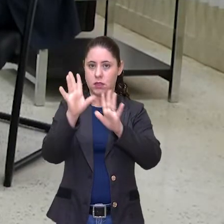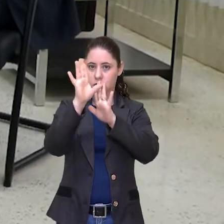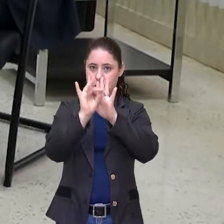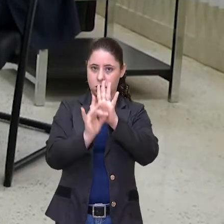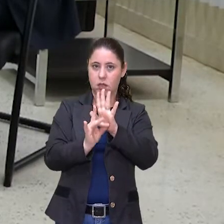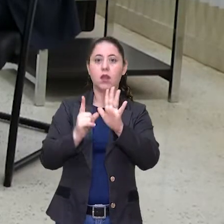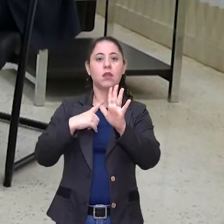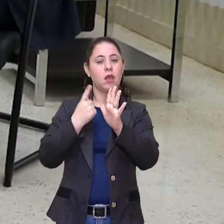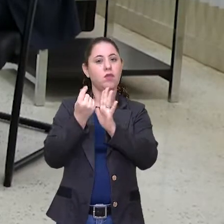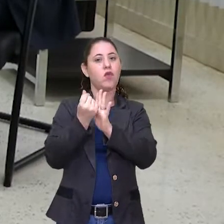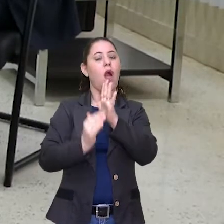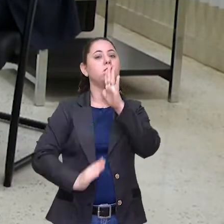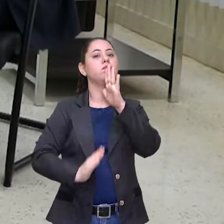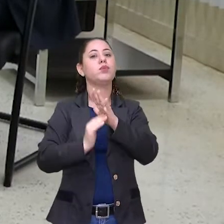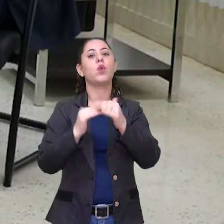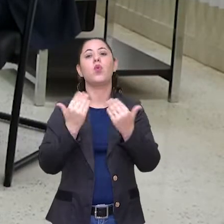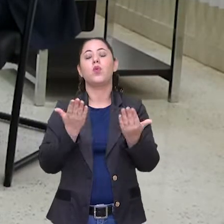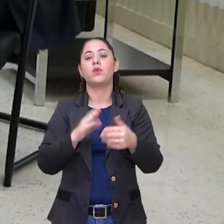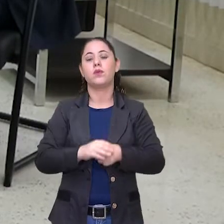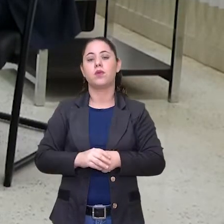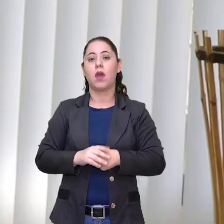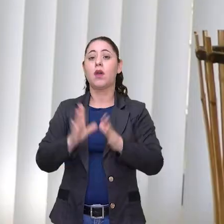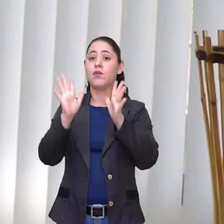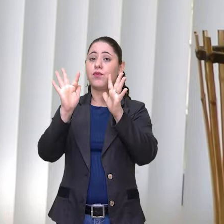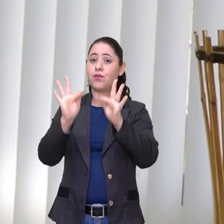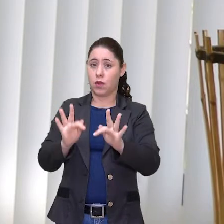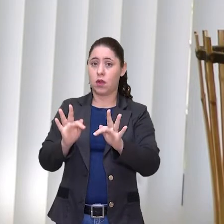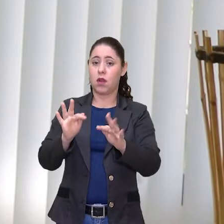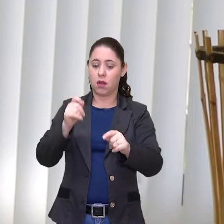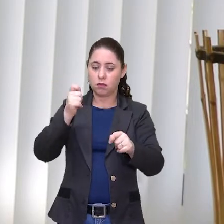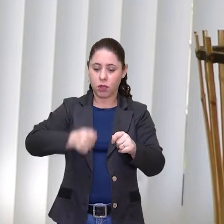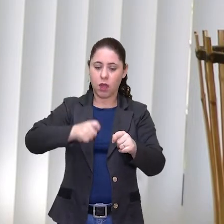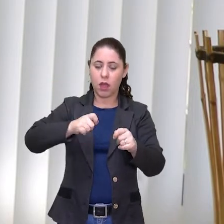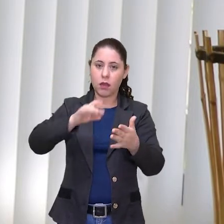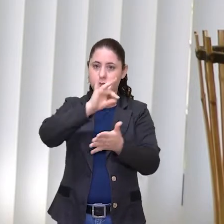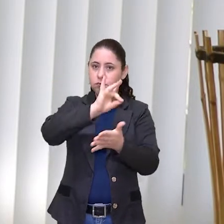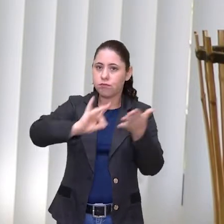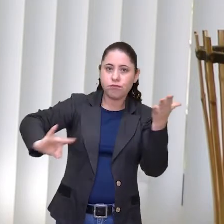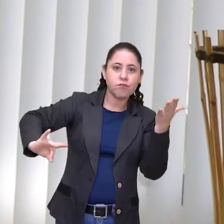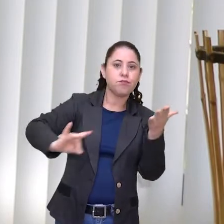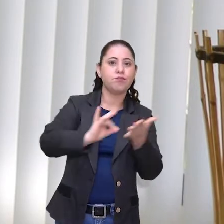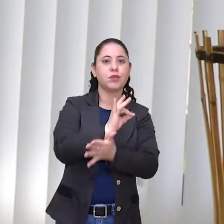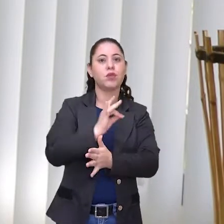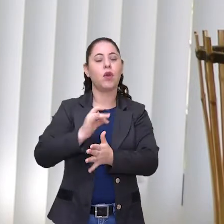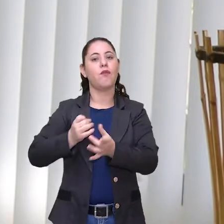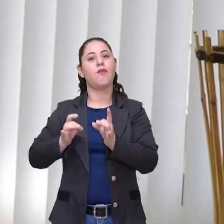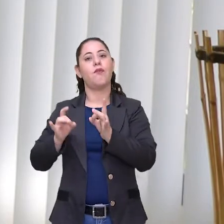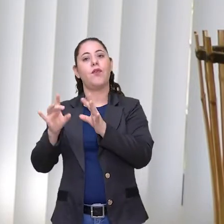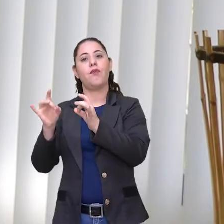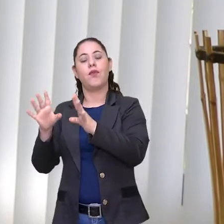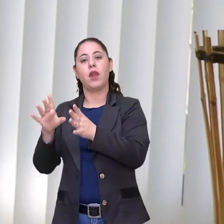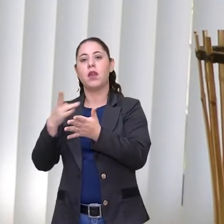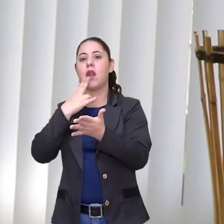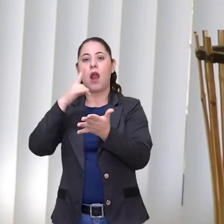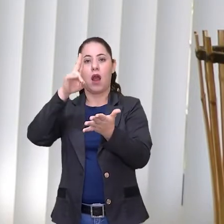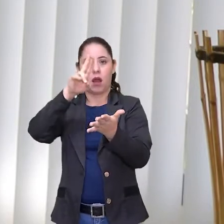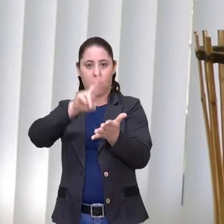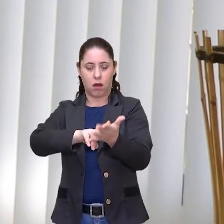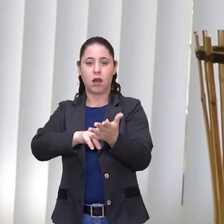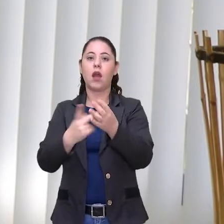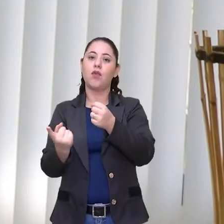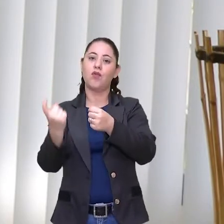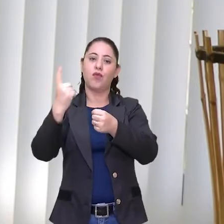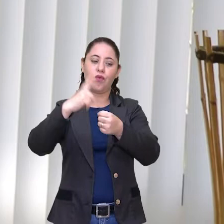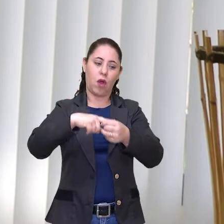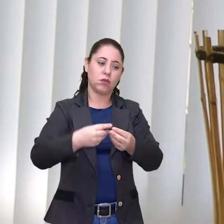leilão, estabelecido o valor da venda, finalizado o leilão e assinado o auto de arrematação e a carta de arrematação aí